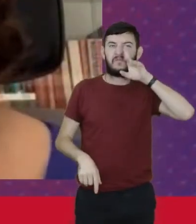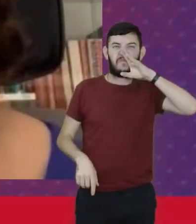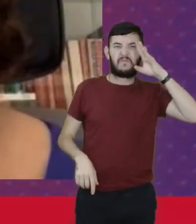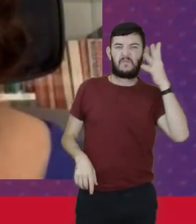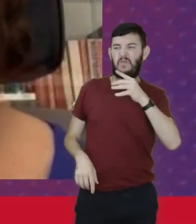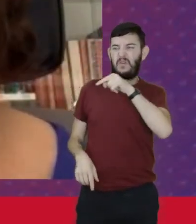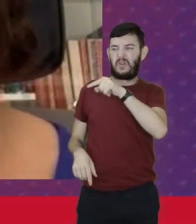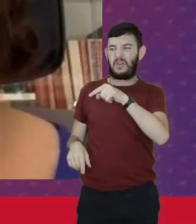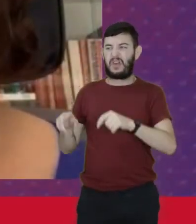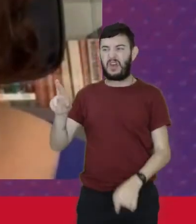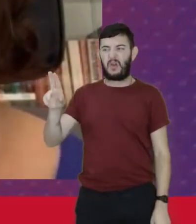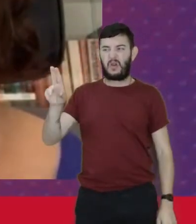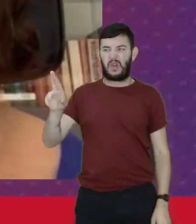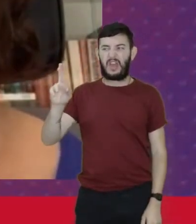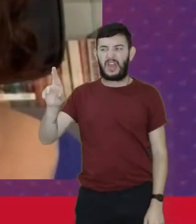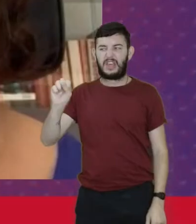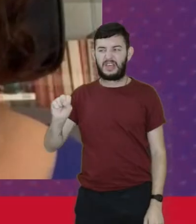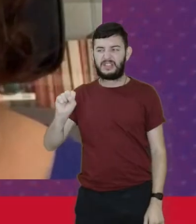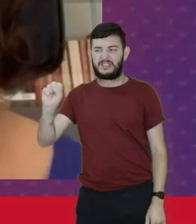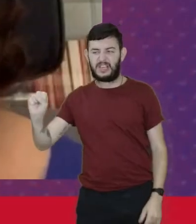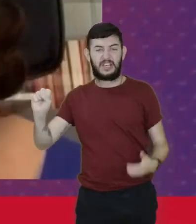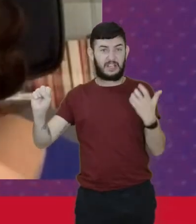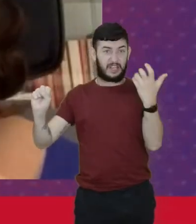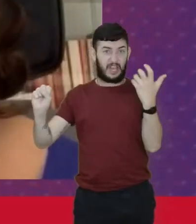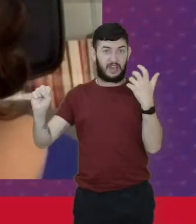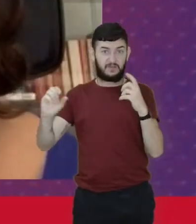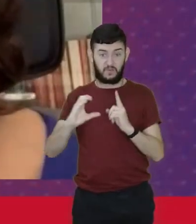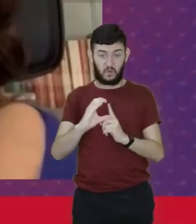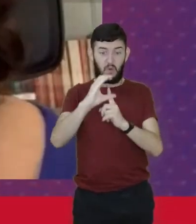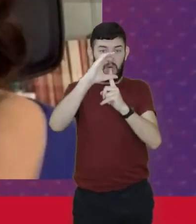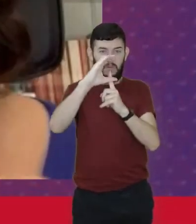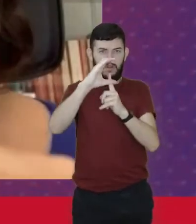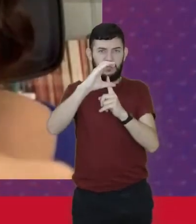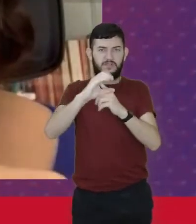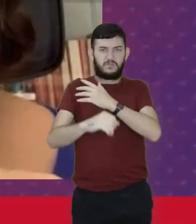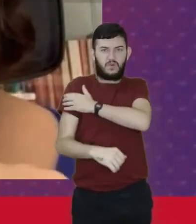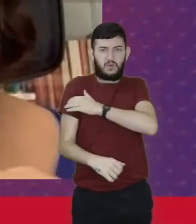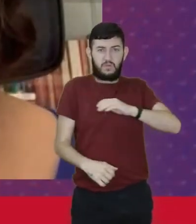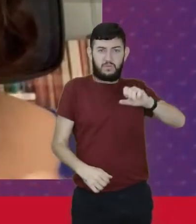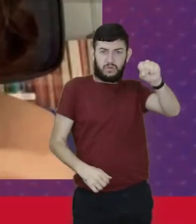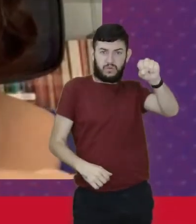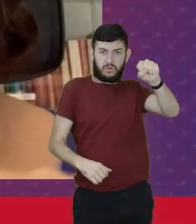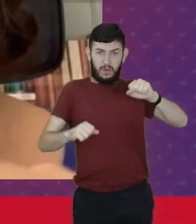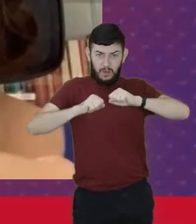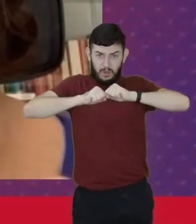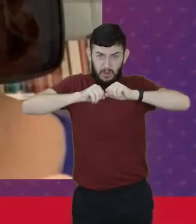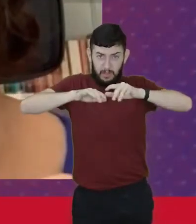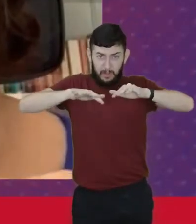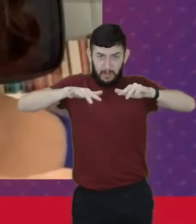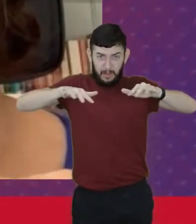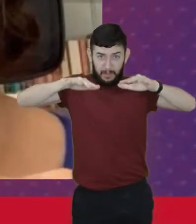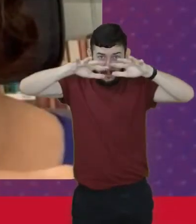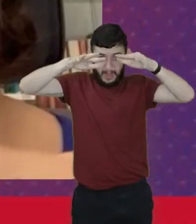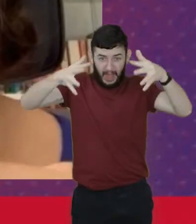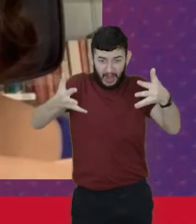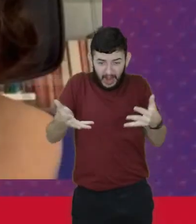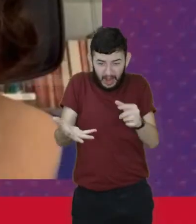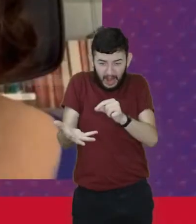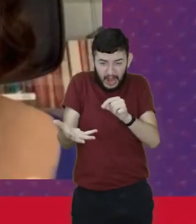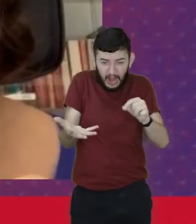esse objetivo de expandir o comunismo em nível internacional e, portanto, dizia que a União Soviética